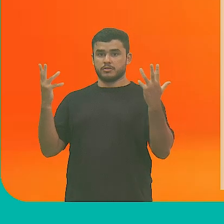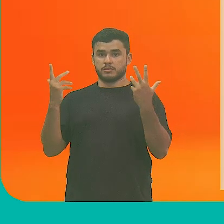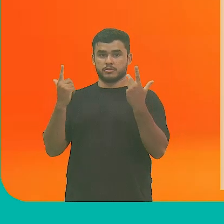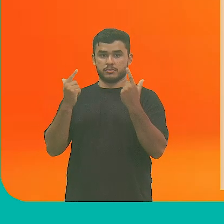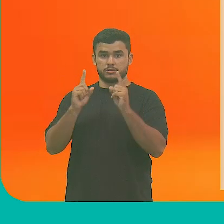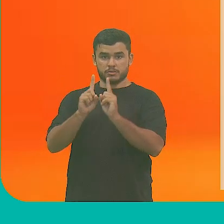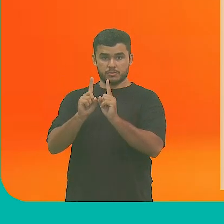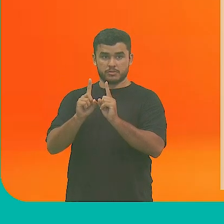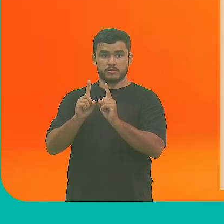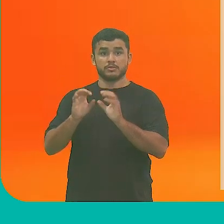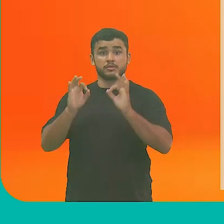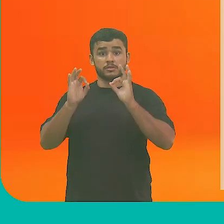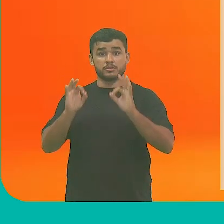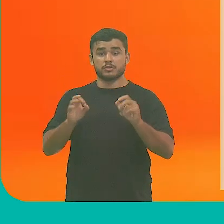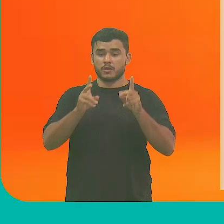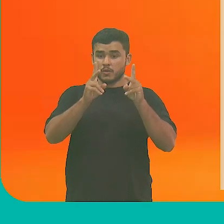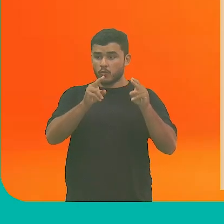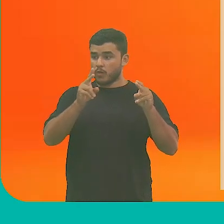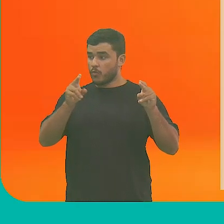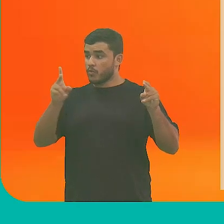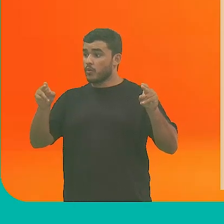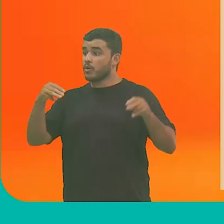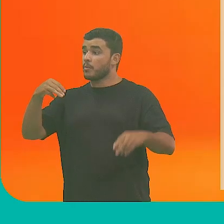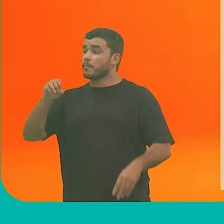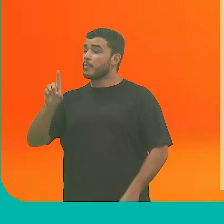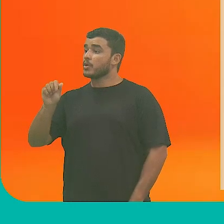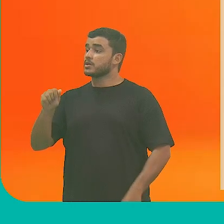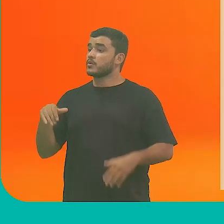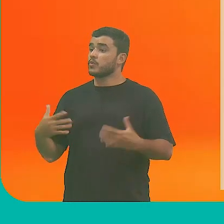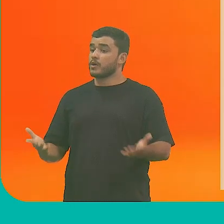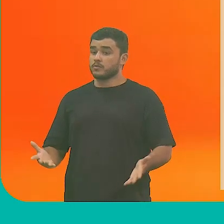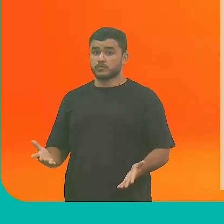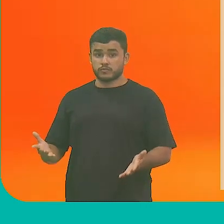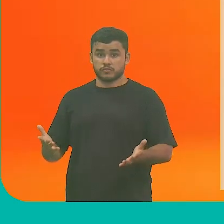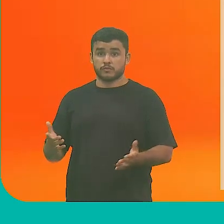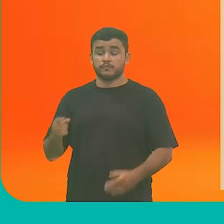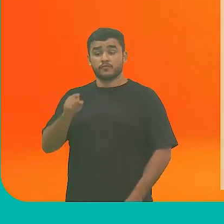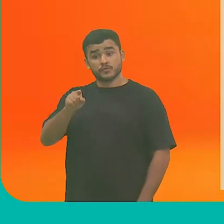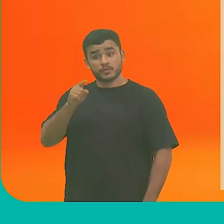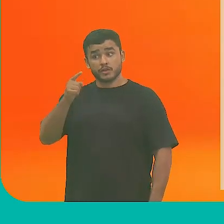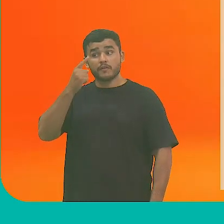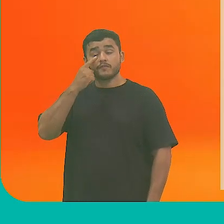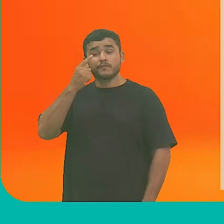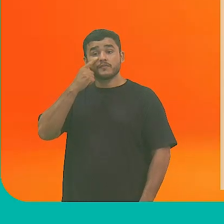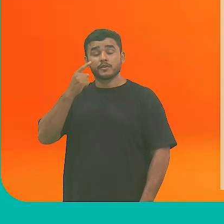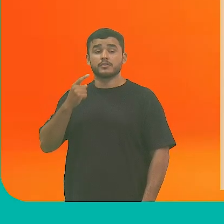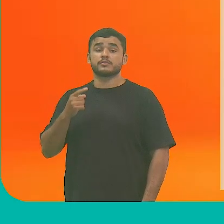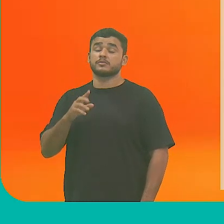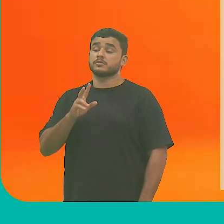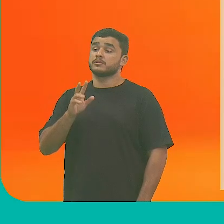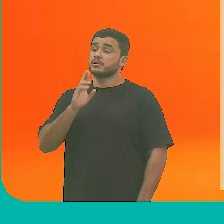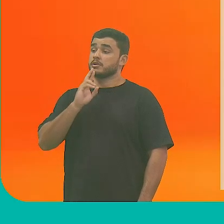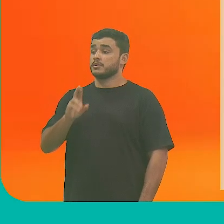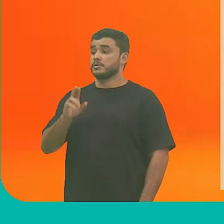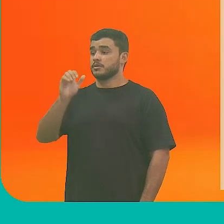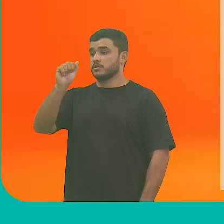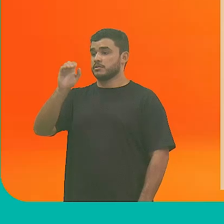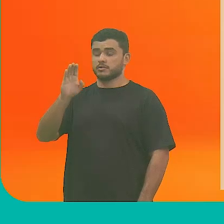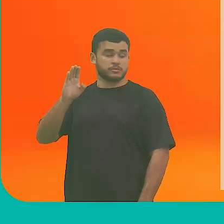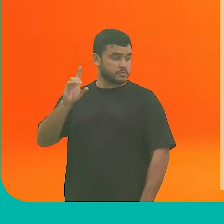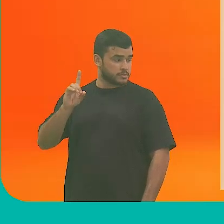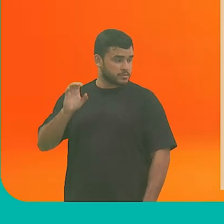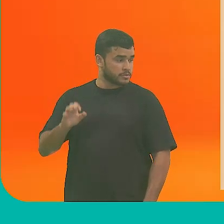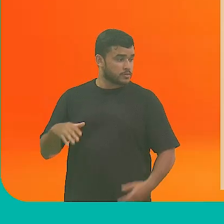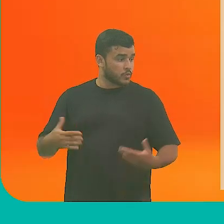da moda da distribuição das quantidades de viagens realizadas pelos motoristas